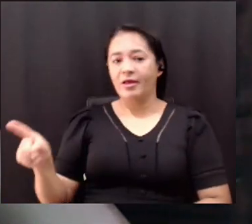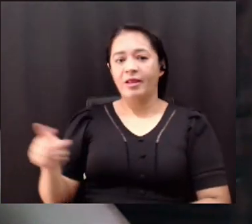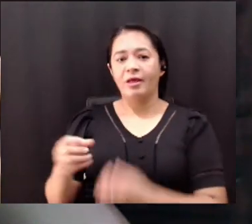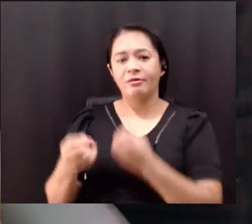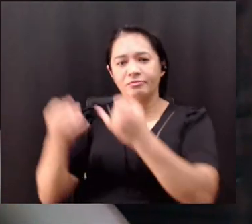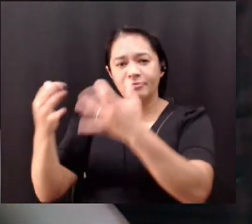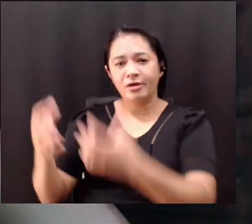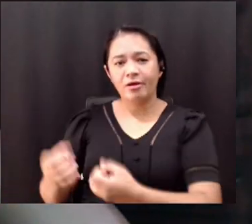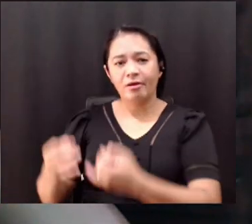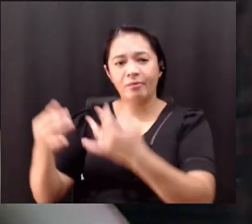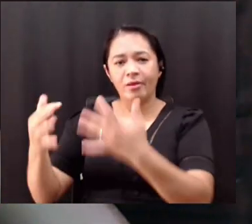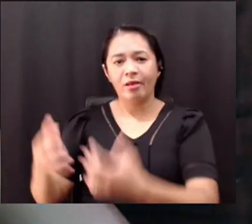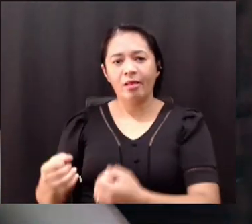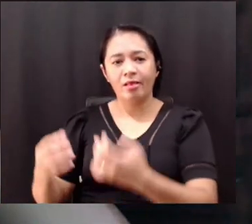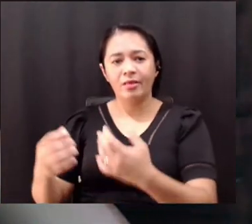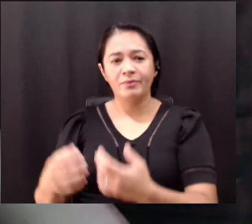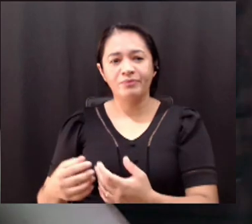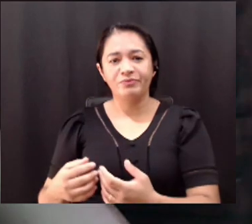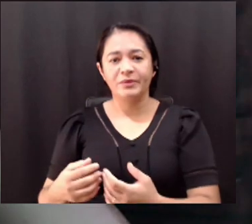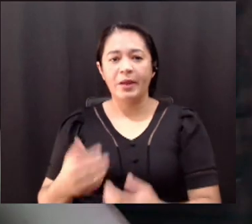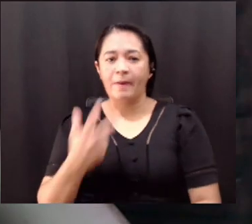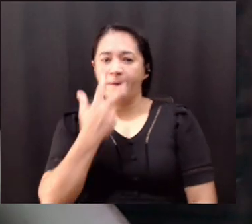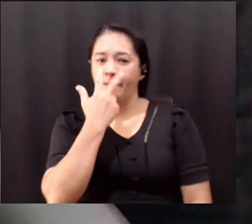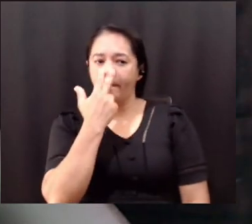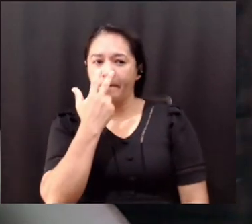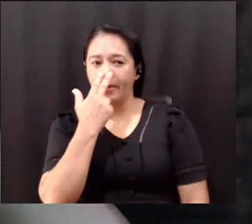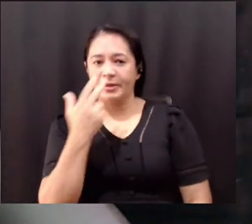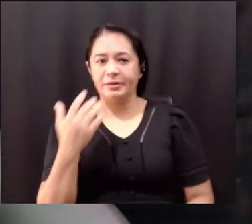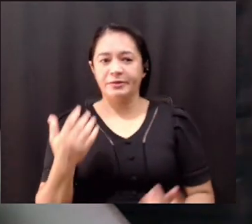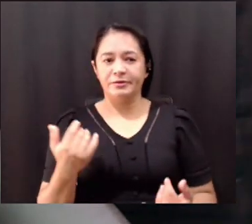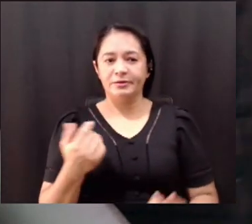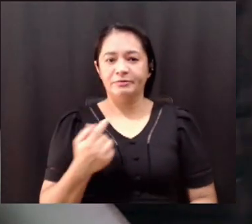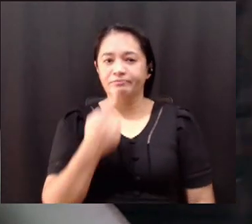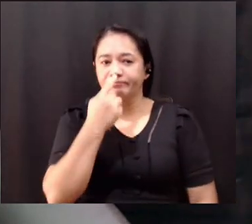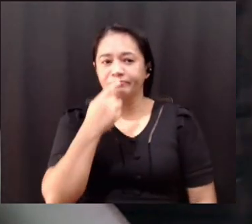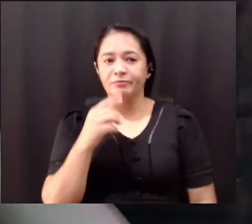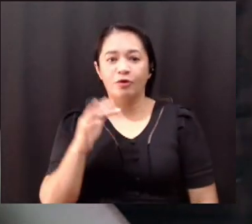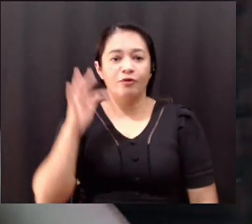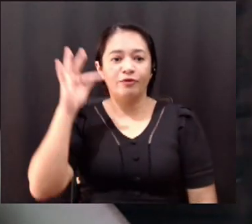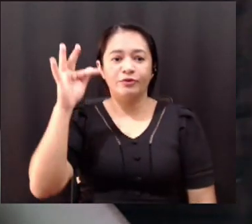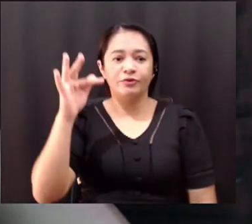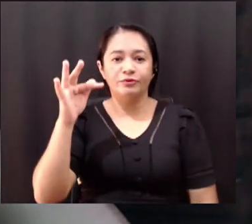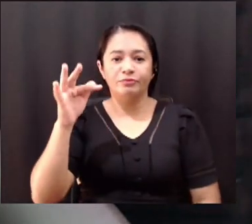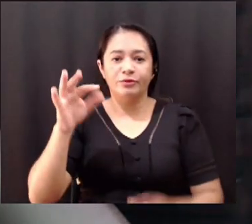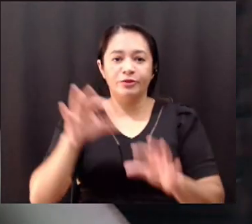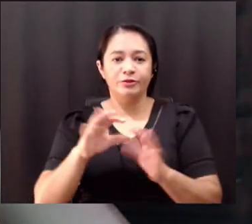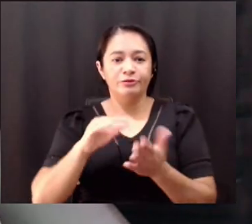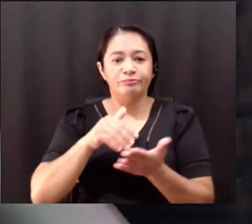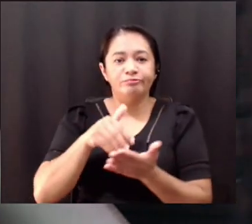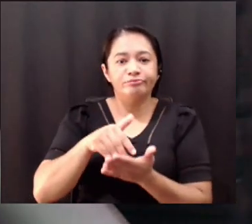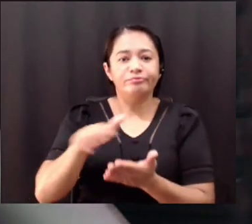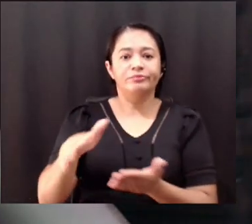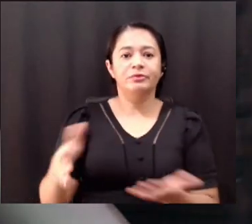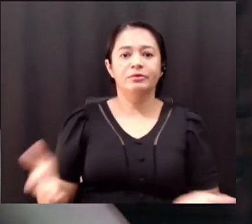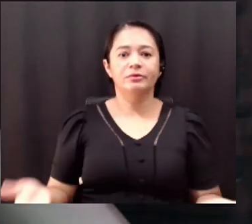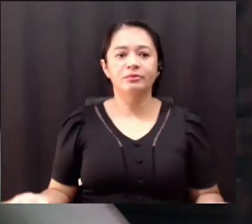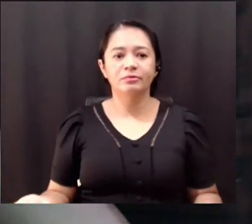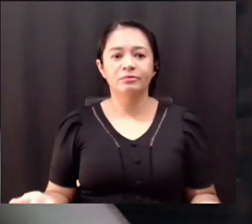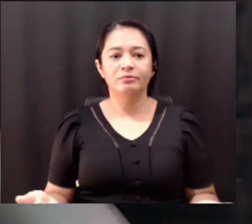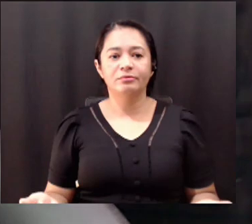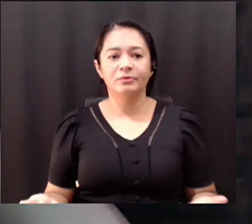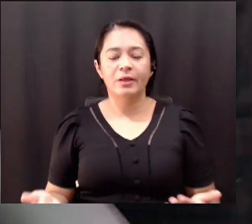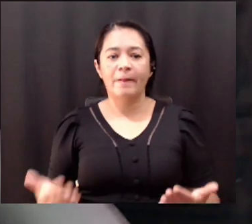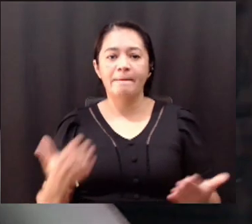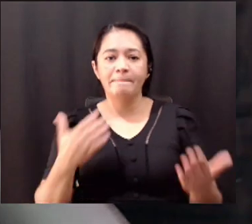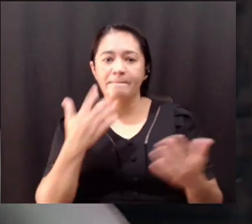aí a ideia de uma aproximação, futuramente ela pode fazer um desligamento daquela pessoa. Então é como se a pessoa criasse